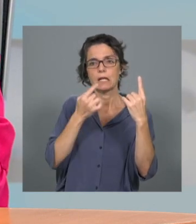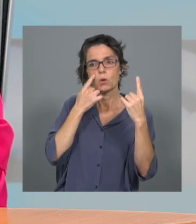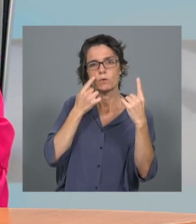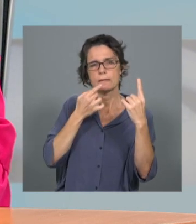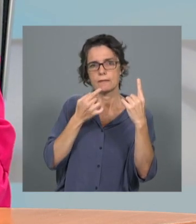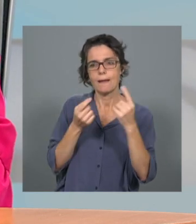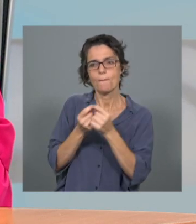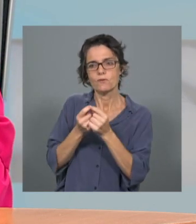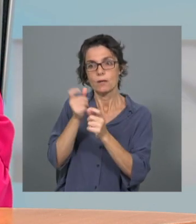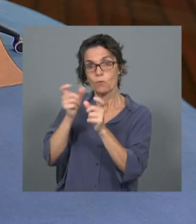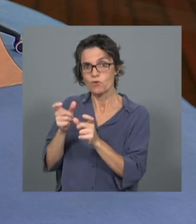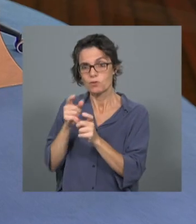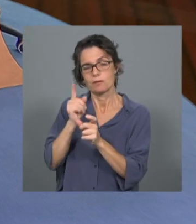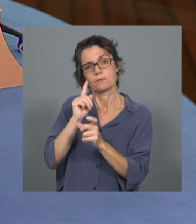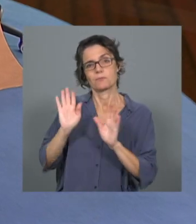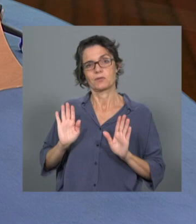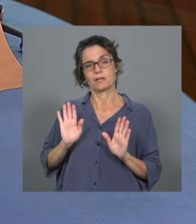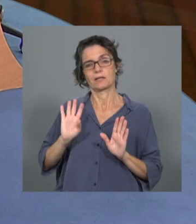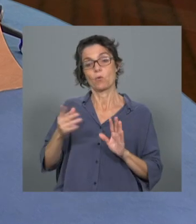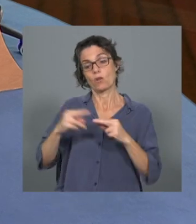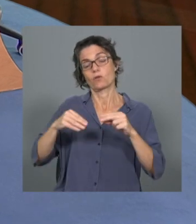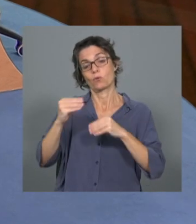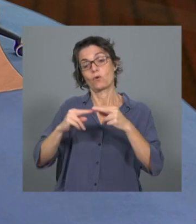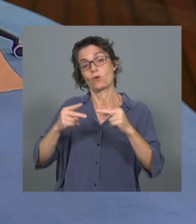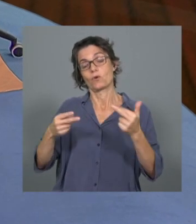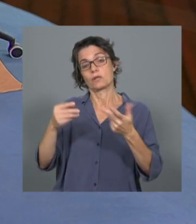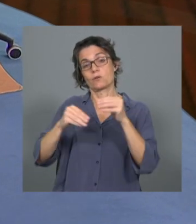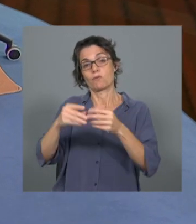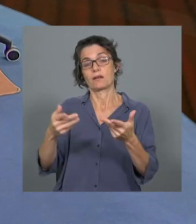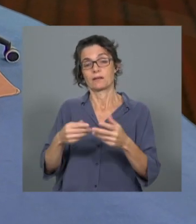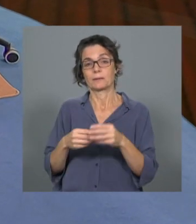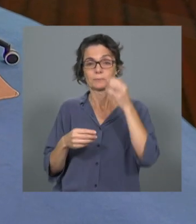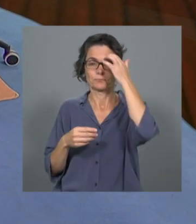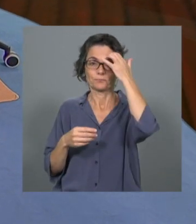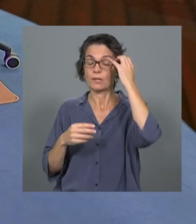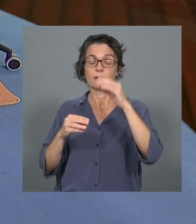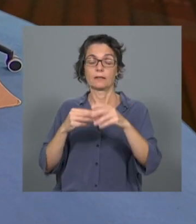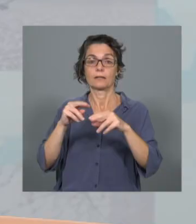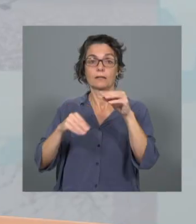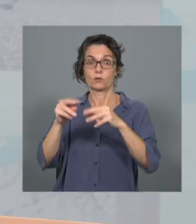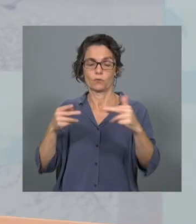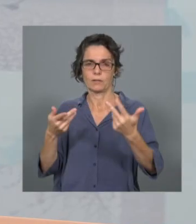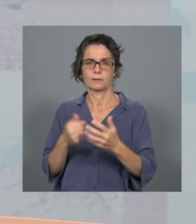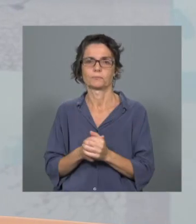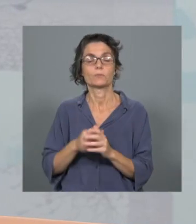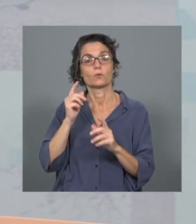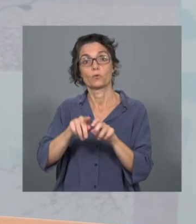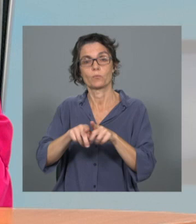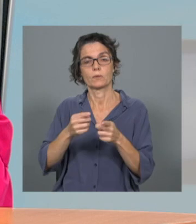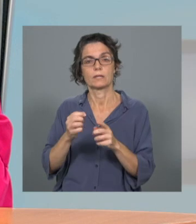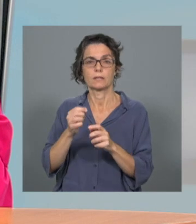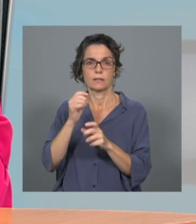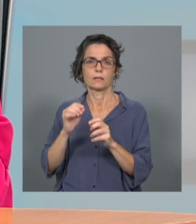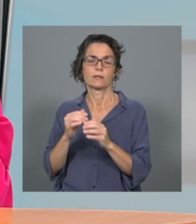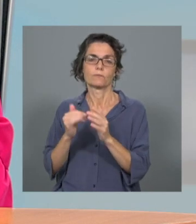são importantes para vencer eleições autárquicas. Interessou mais a pessoa do que o partido propriamente dito, não é? Lourenço, agradeço muito ter estado aqui no programa